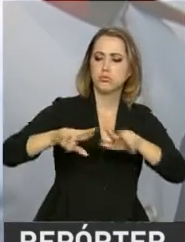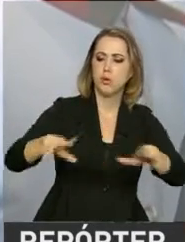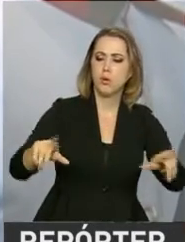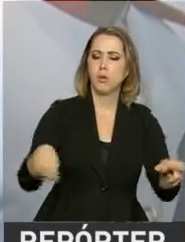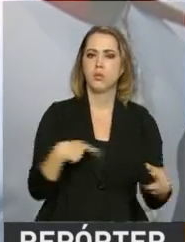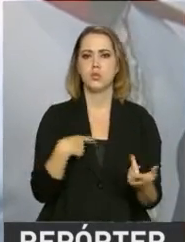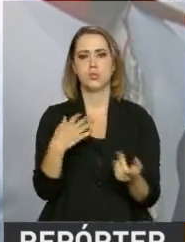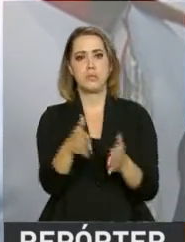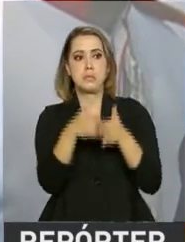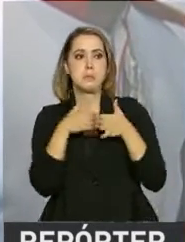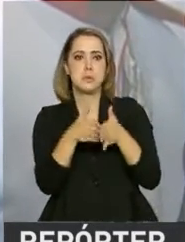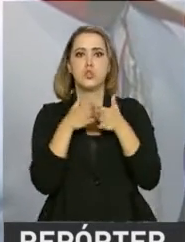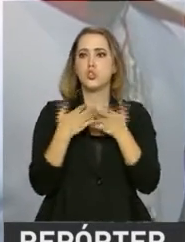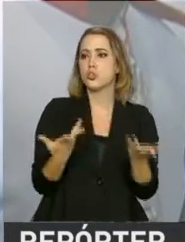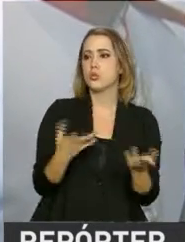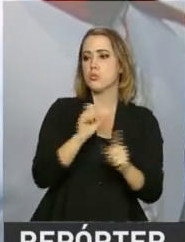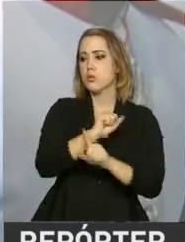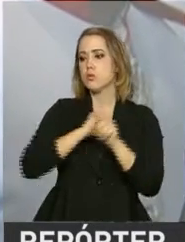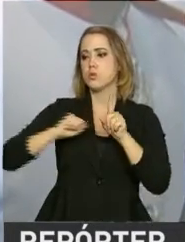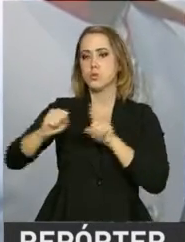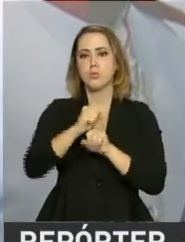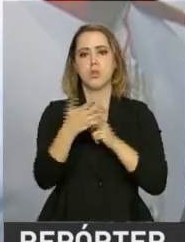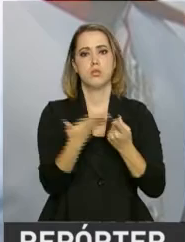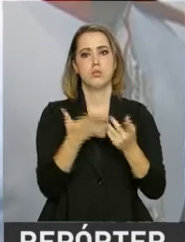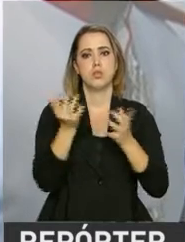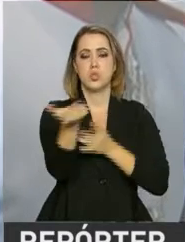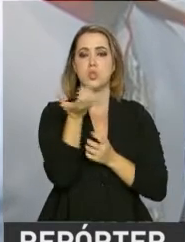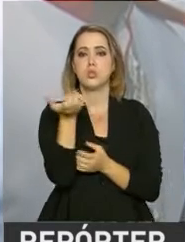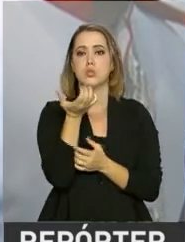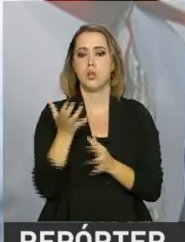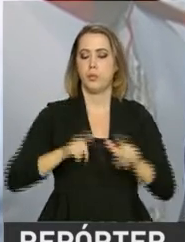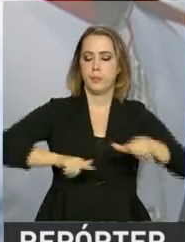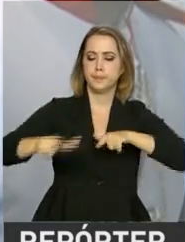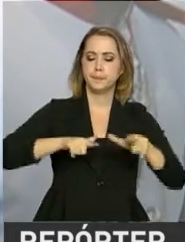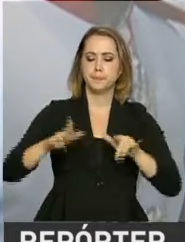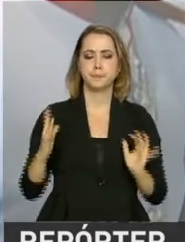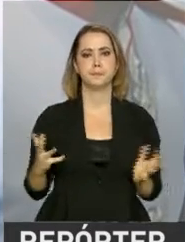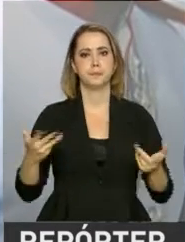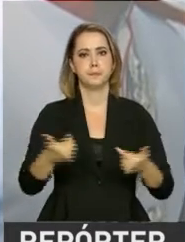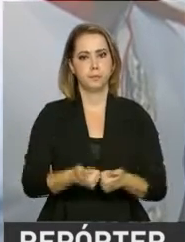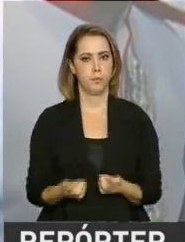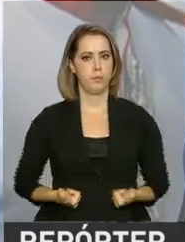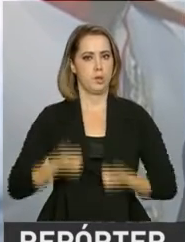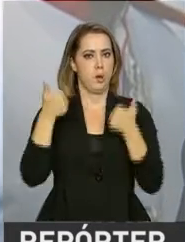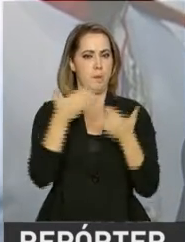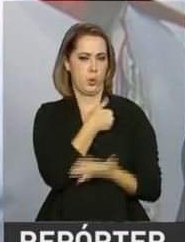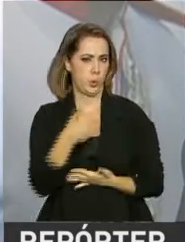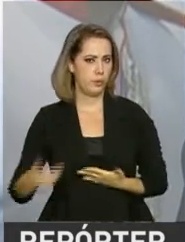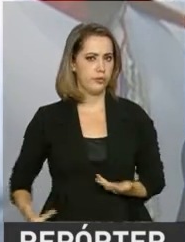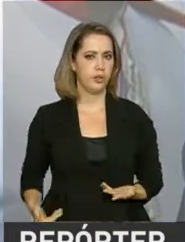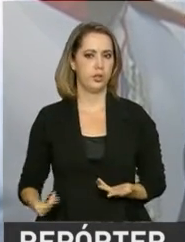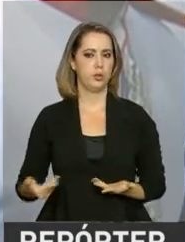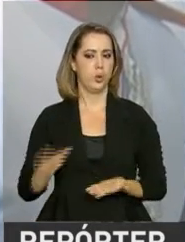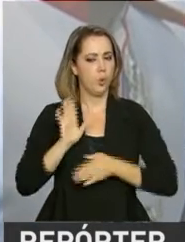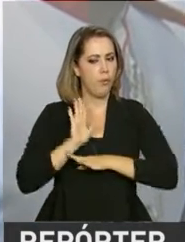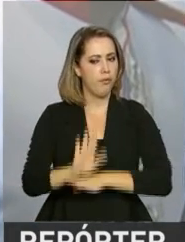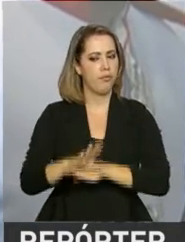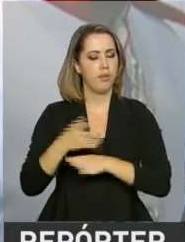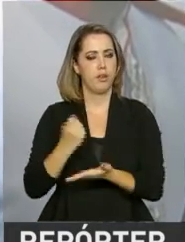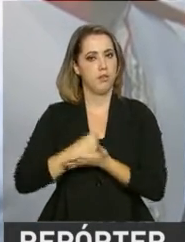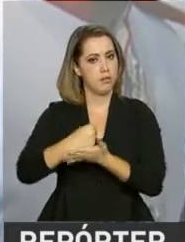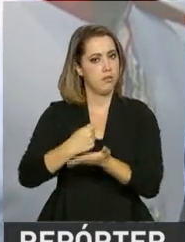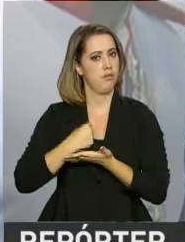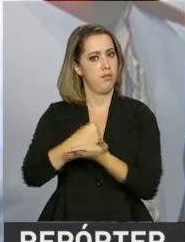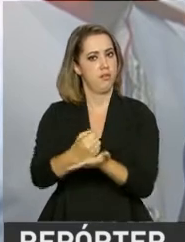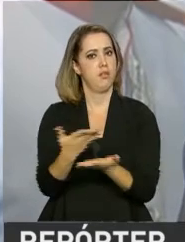A sociedade cobra com urgência uma atuação mais eficiente e legítima do Estado na prestação dos essenciais